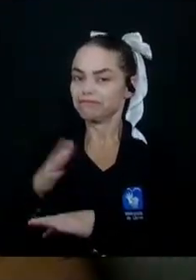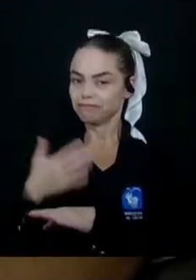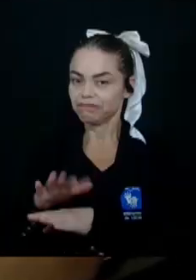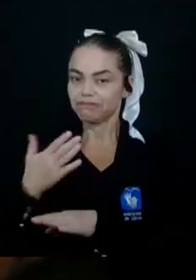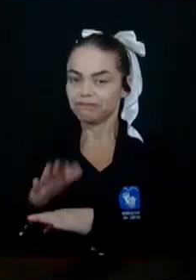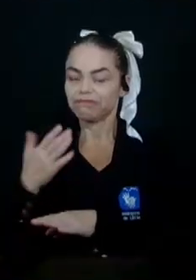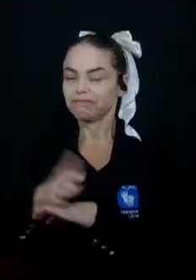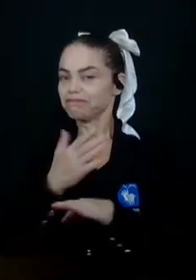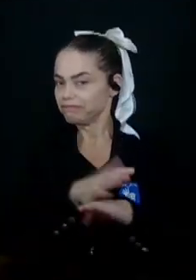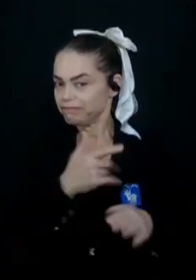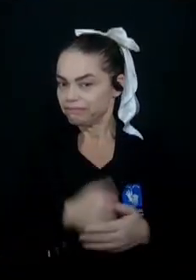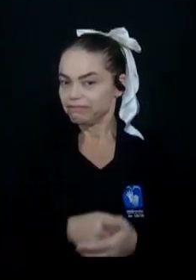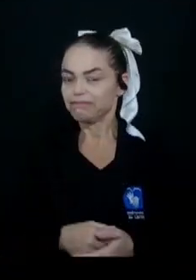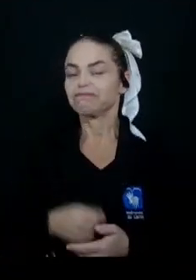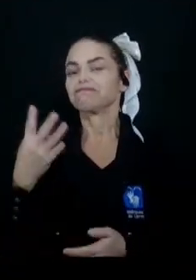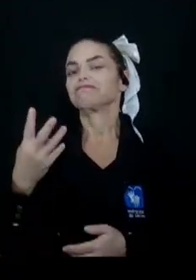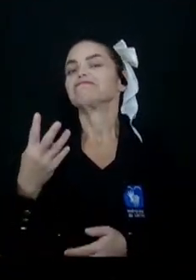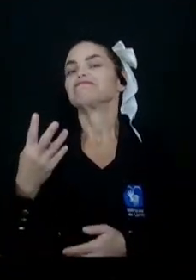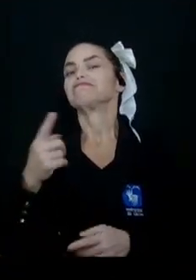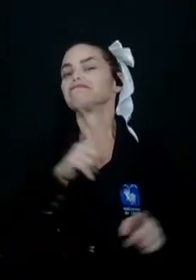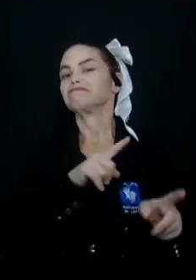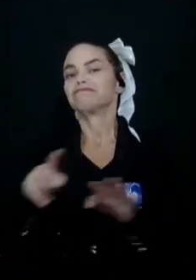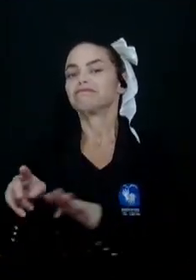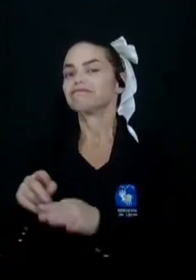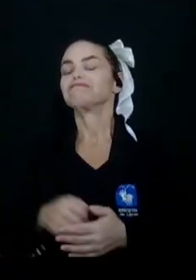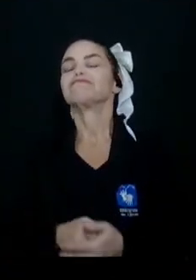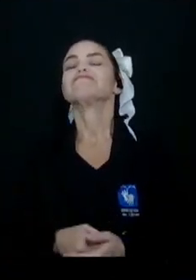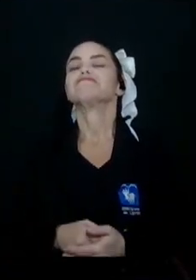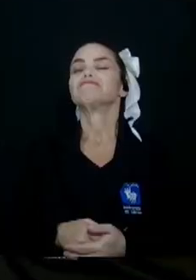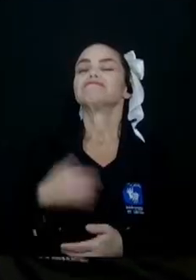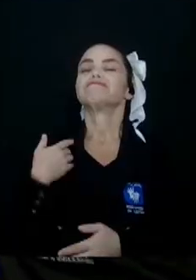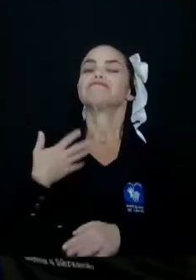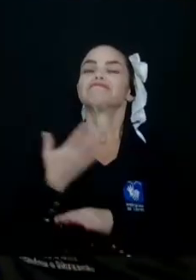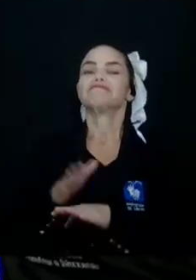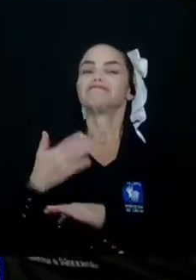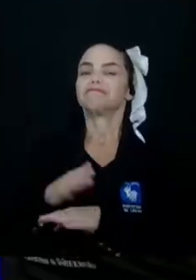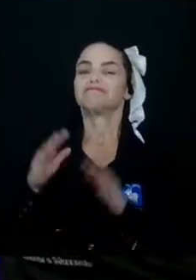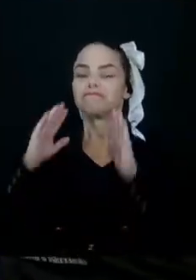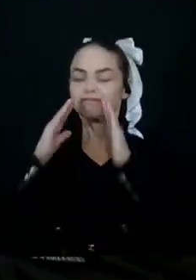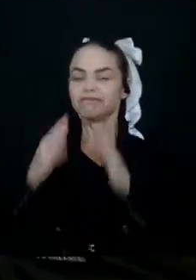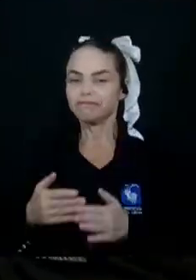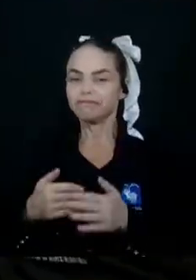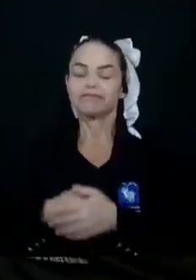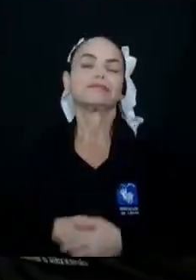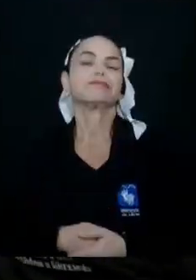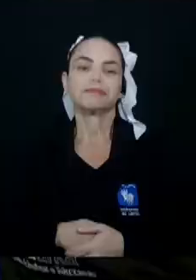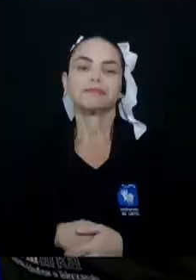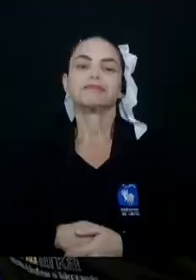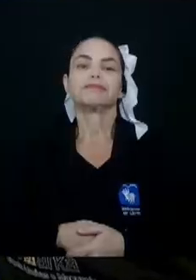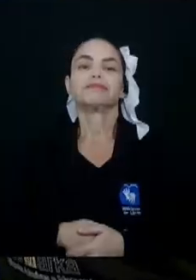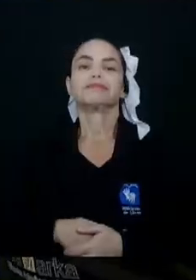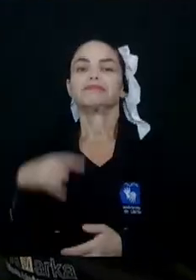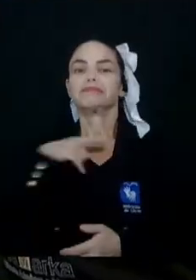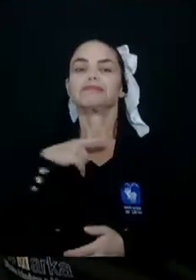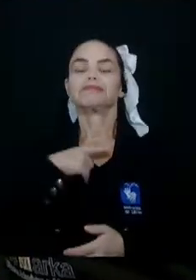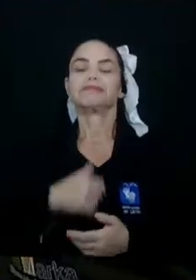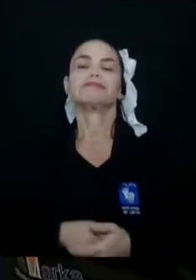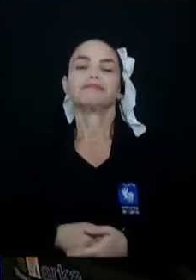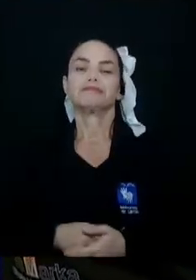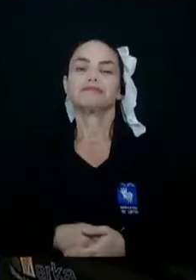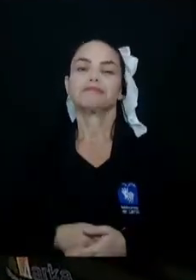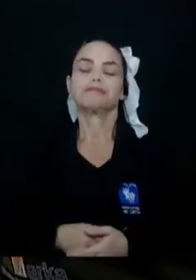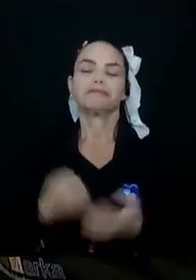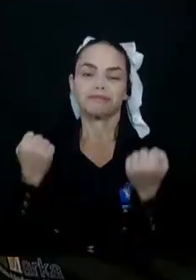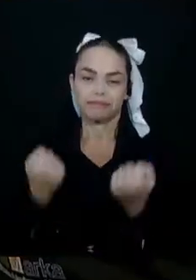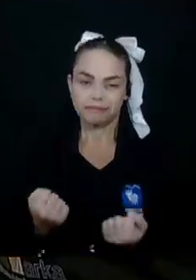3 vezes na semana, né, mestre? A gente está treinando 3 vezes na semana, a gente treina específico. Tem semanas que a gente faz com muita carga e depois a gente